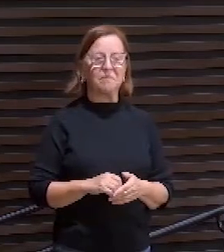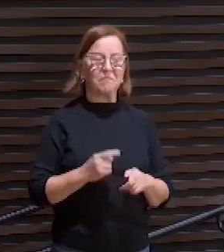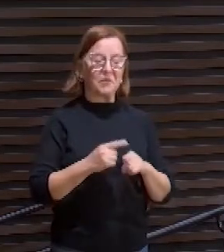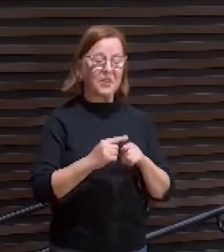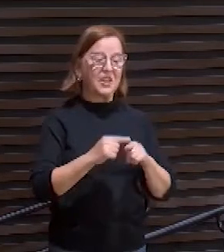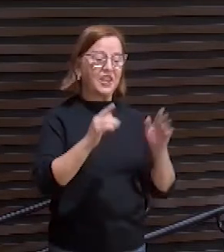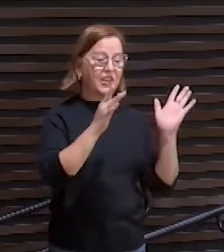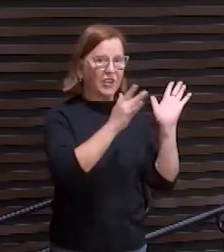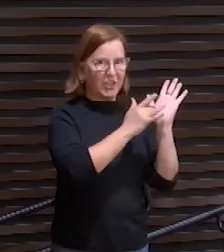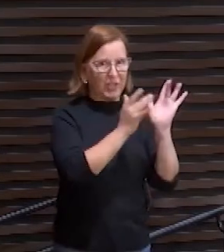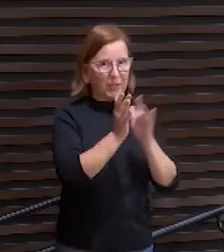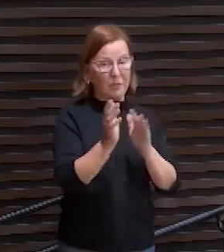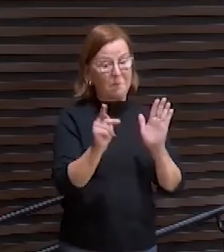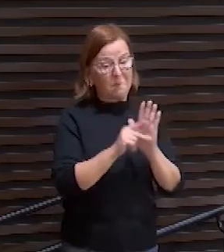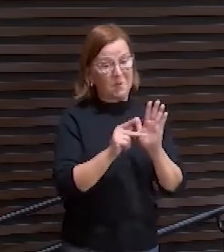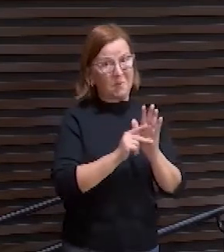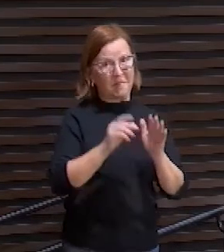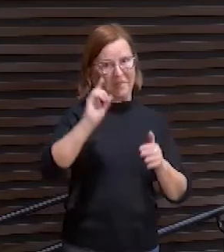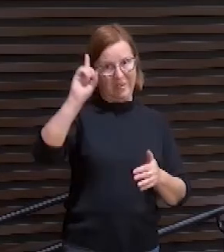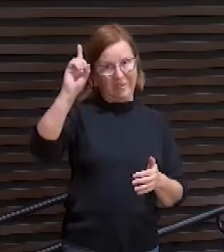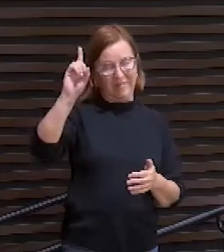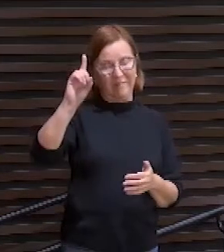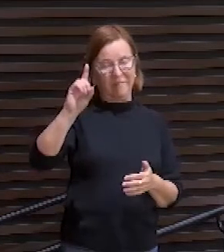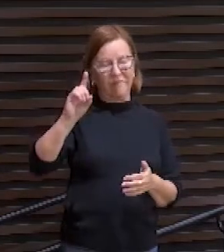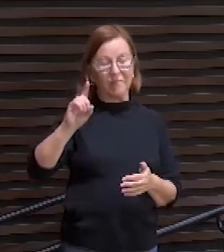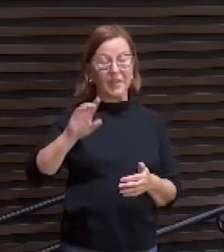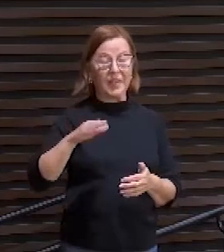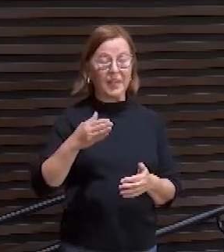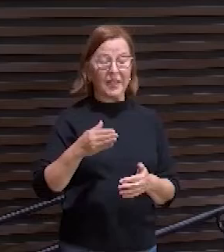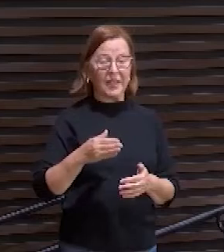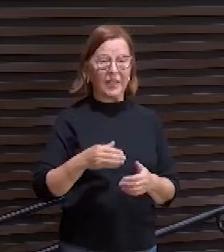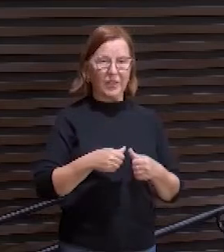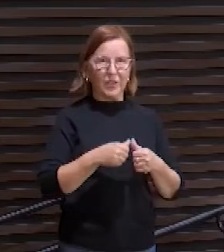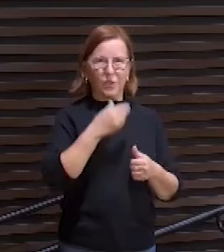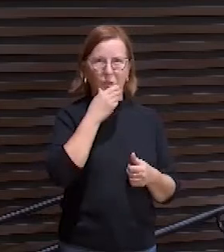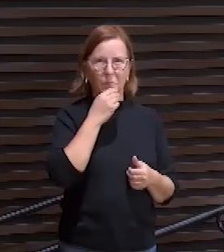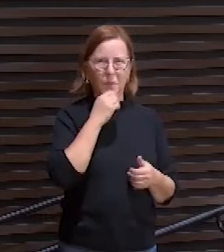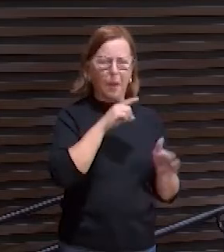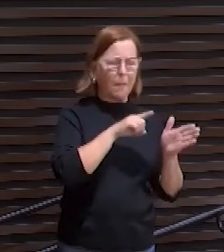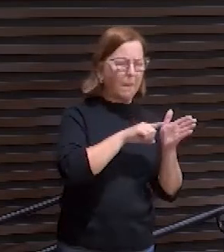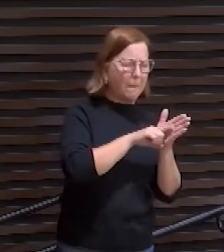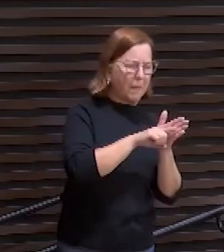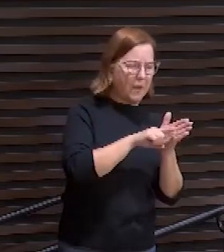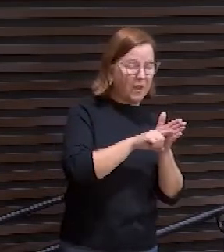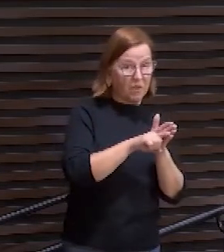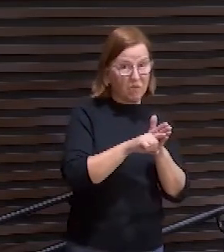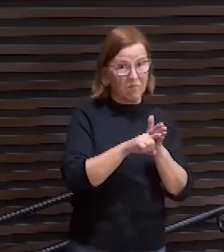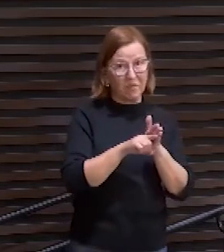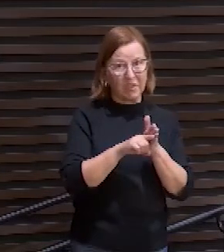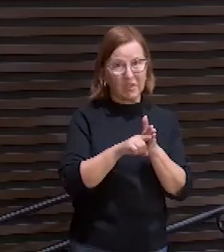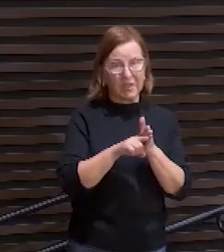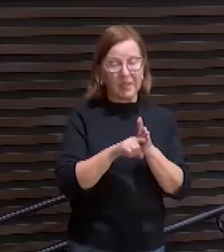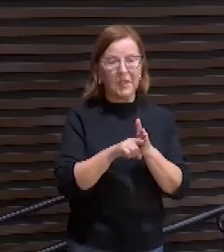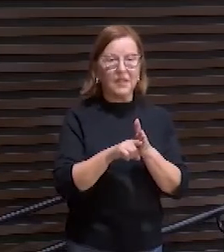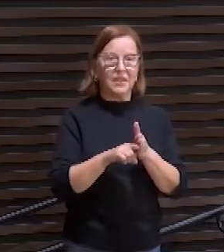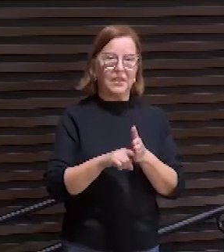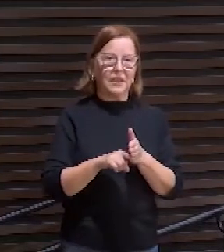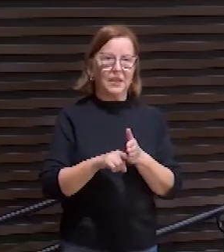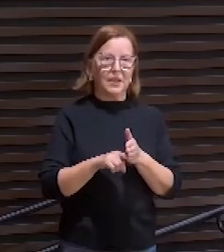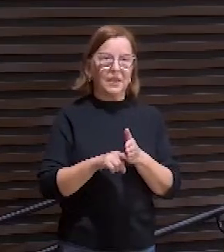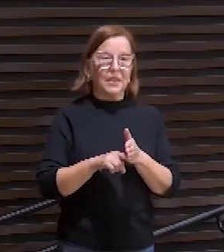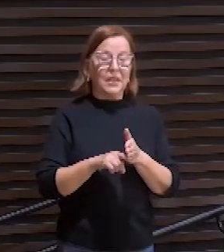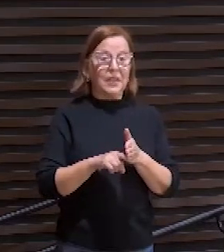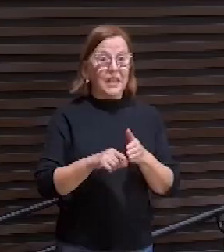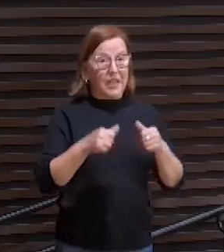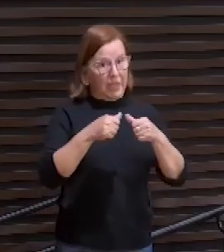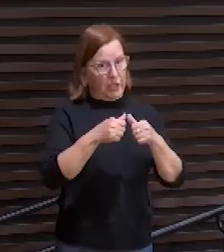encarnado. E a pergunta que ele faz, ela denota que apesar desse homem conhecer a lei de